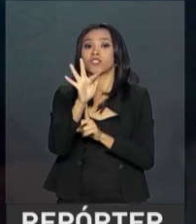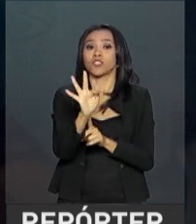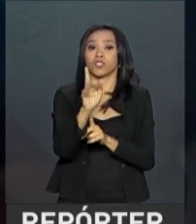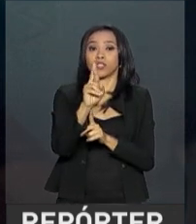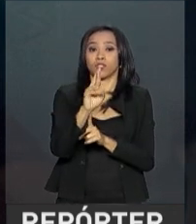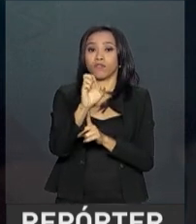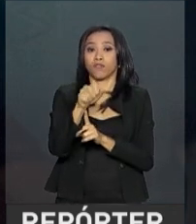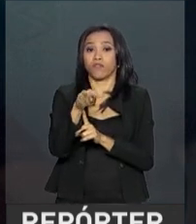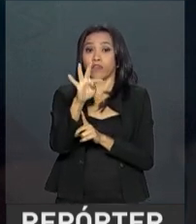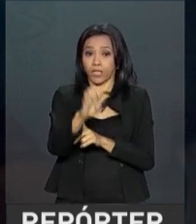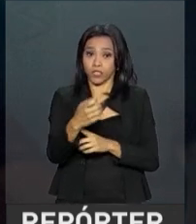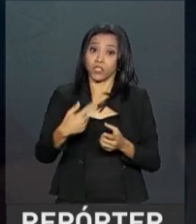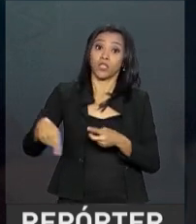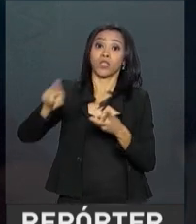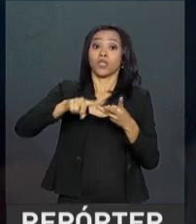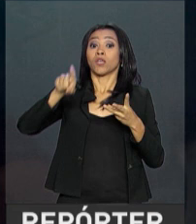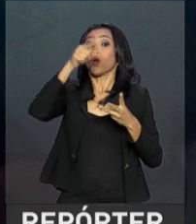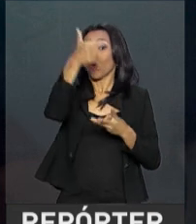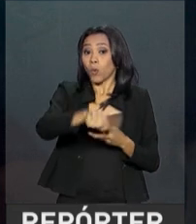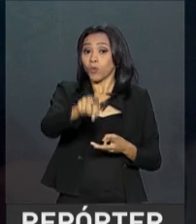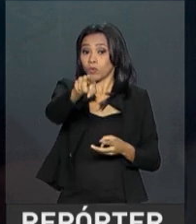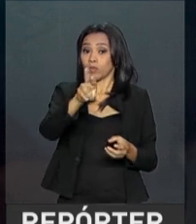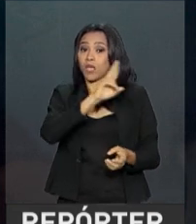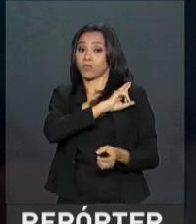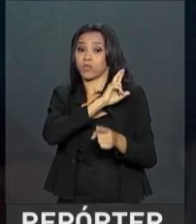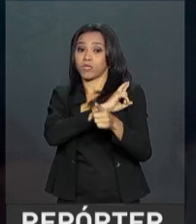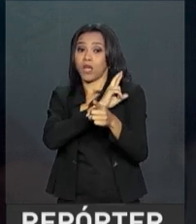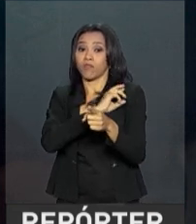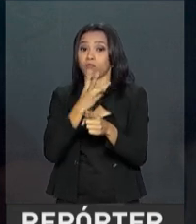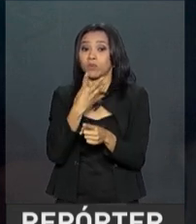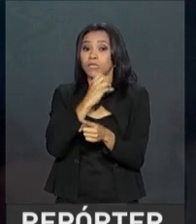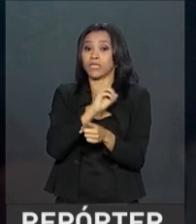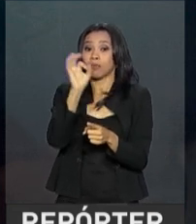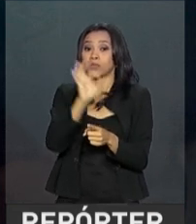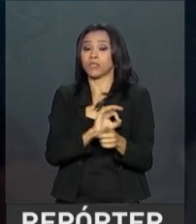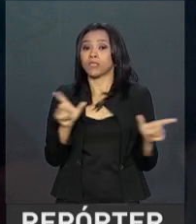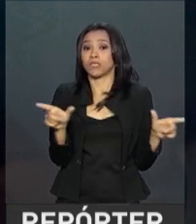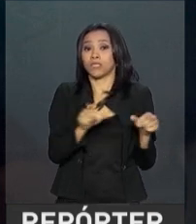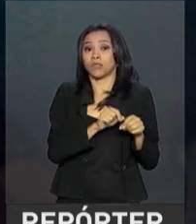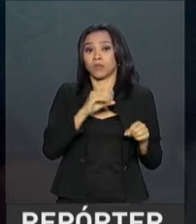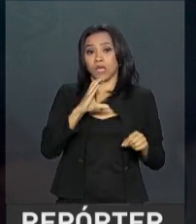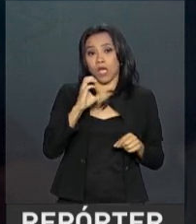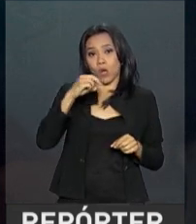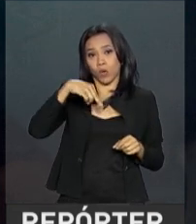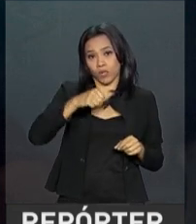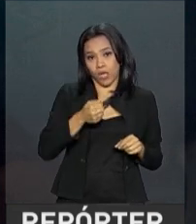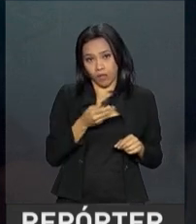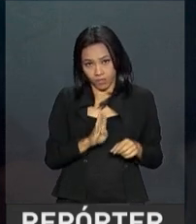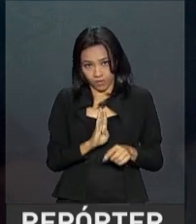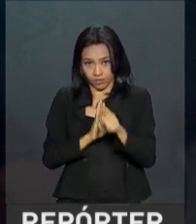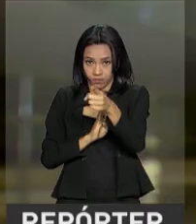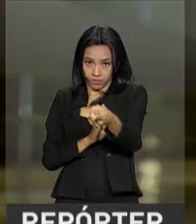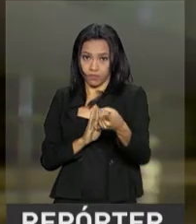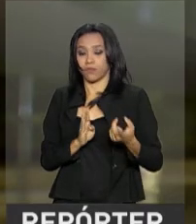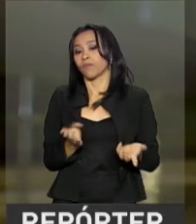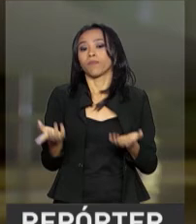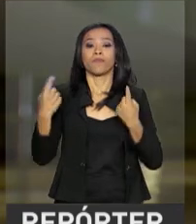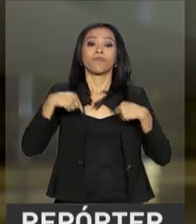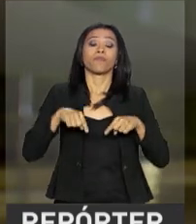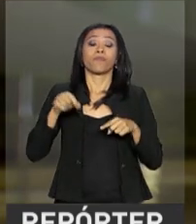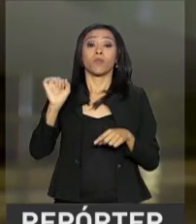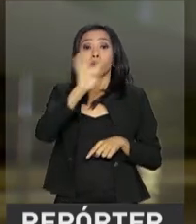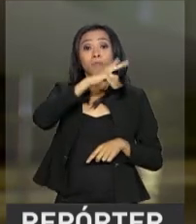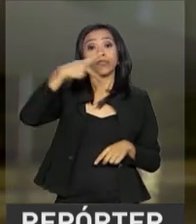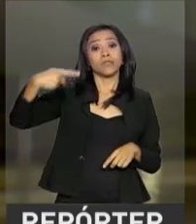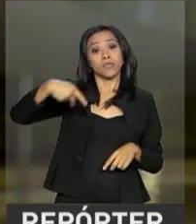autônomos vão ficar responsáveis por 30% dos prédios da conab a companhia nacional de abastecimento o presidente